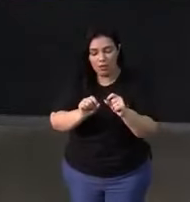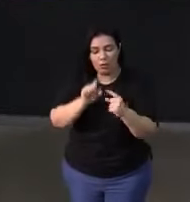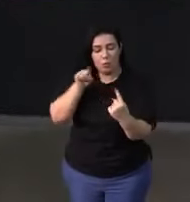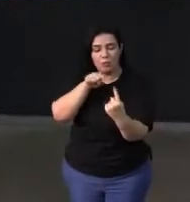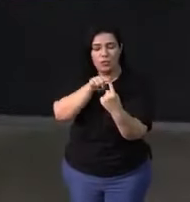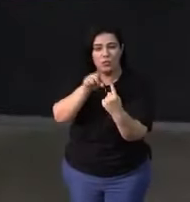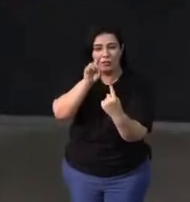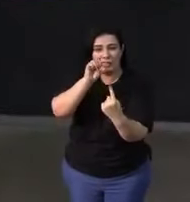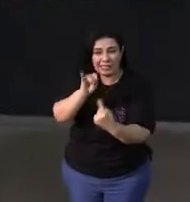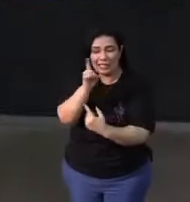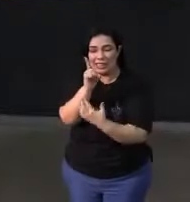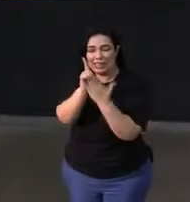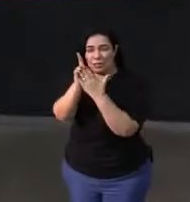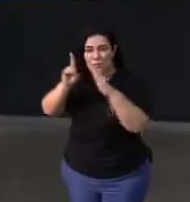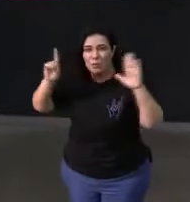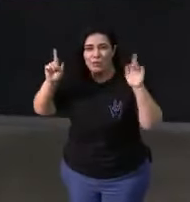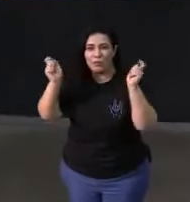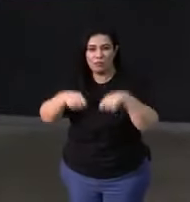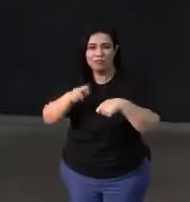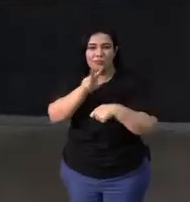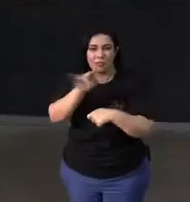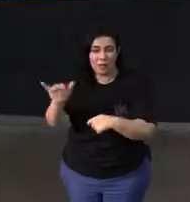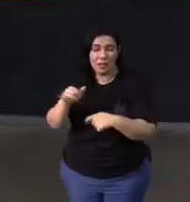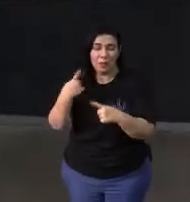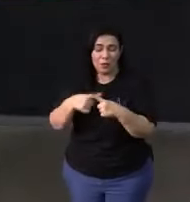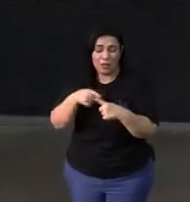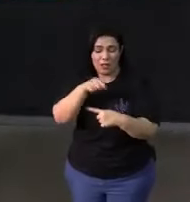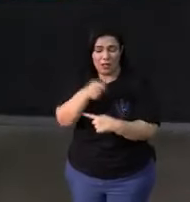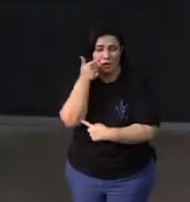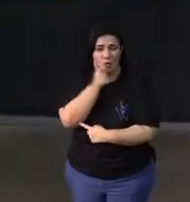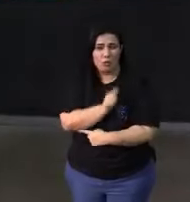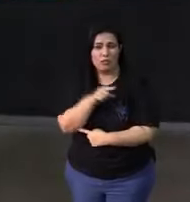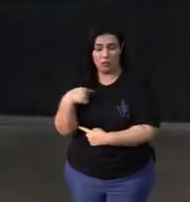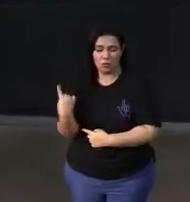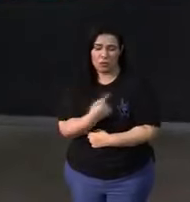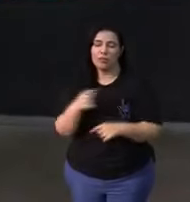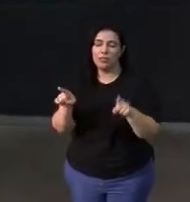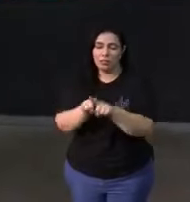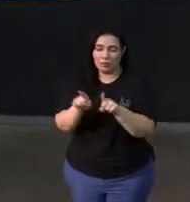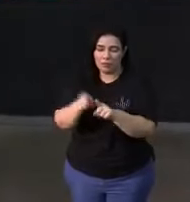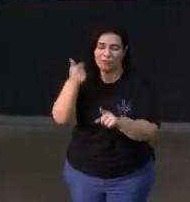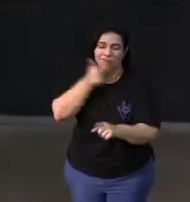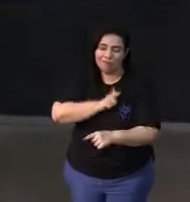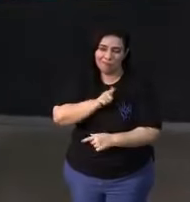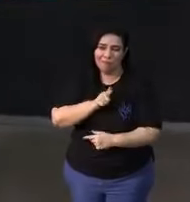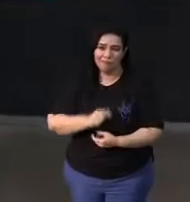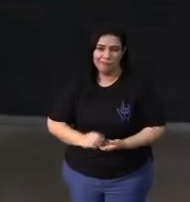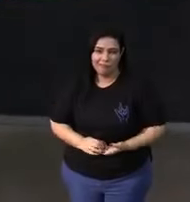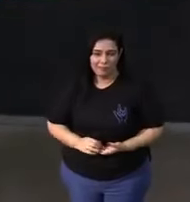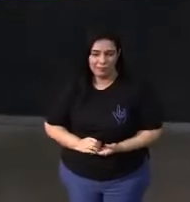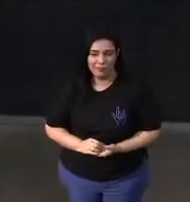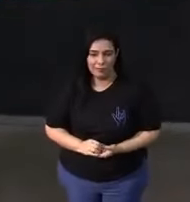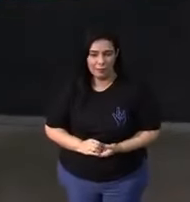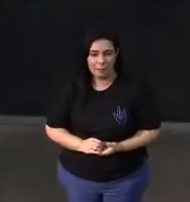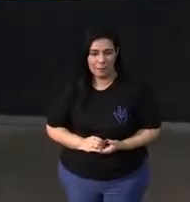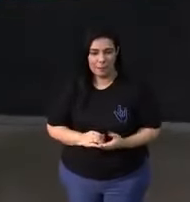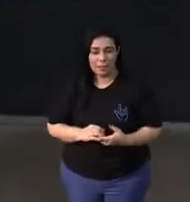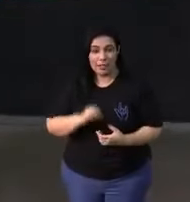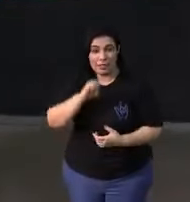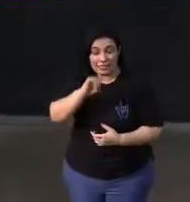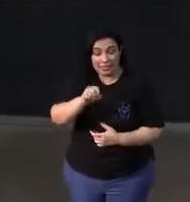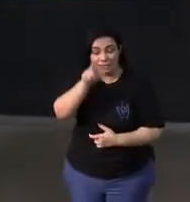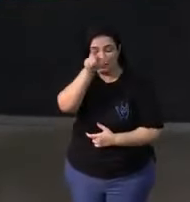Deus vai cumprir, e porque eles conseguiram, nós também podemos conseguir.